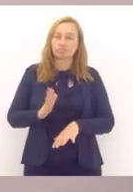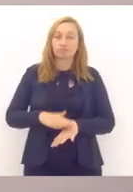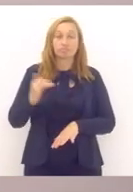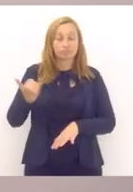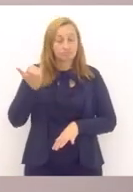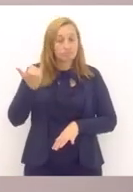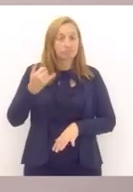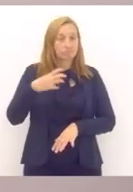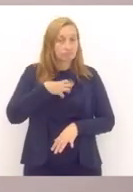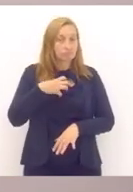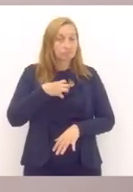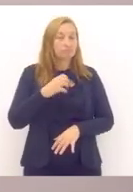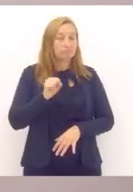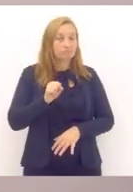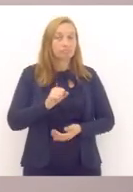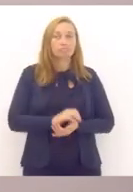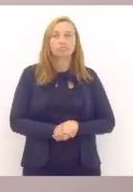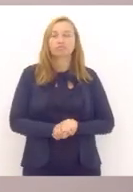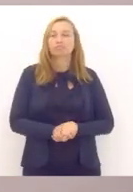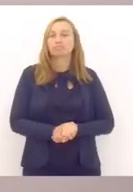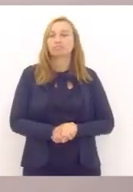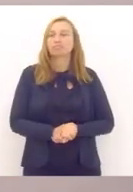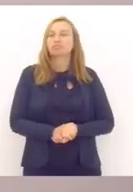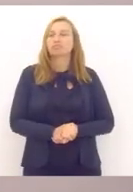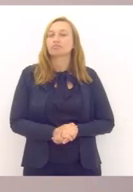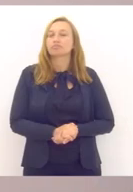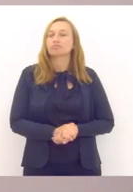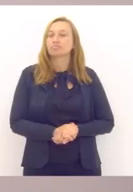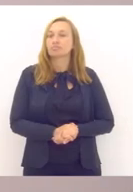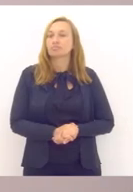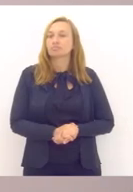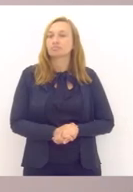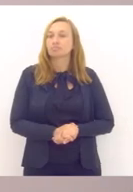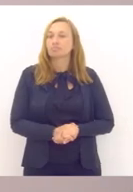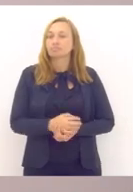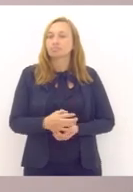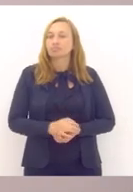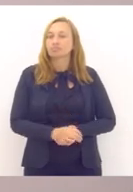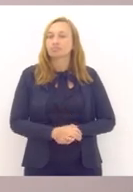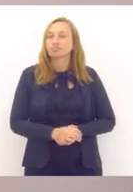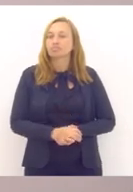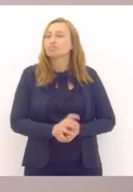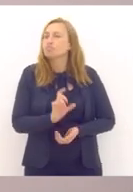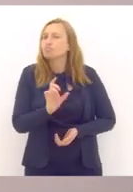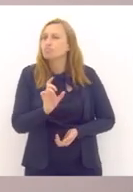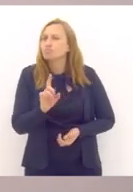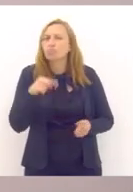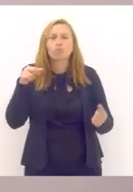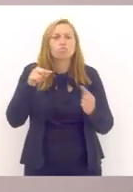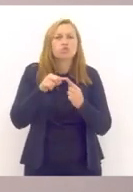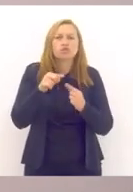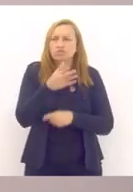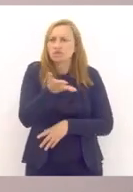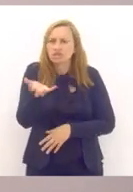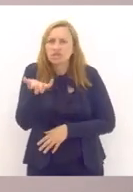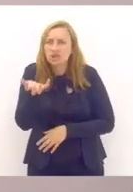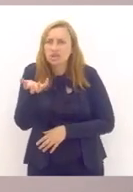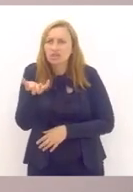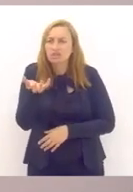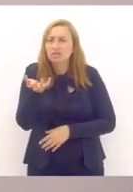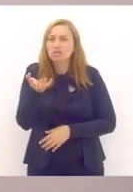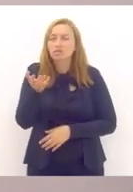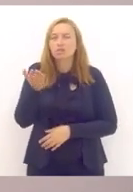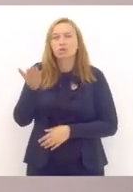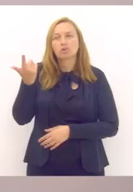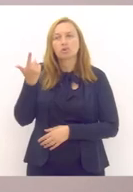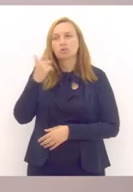muito sentido, é justamente por isso. Porque eu sentindo a dor, o que vocês objetivamente querem chegar? Eu consigo ir